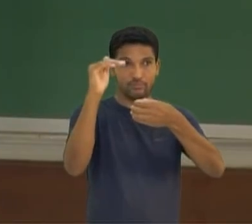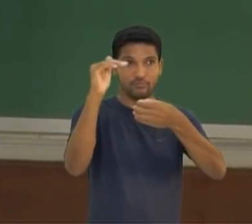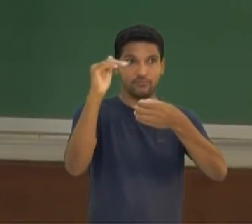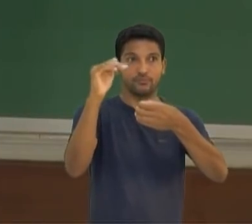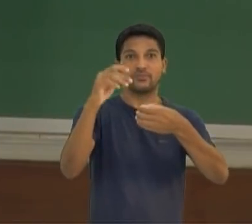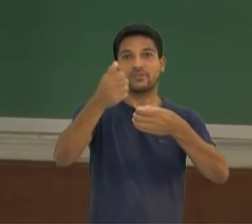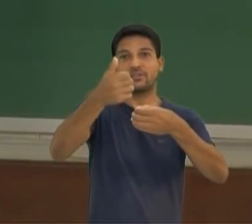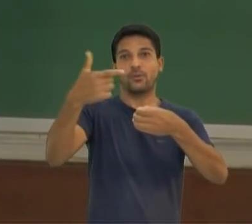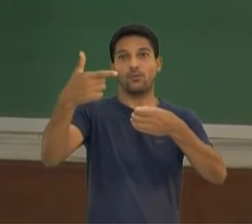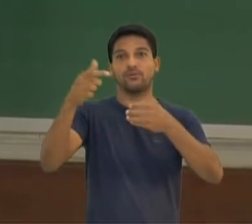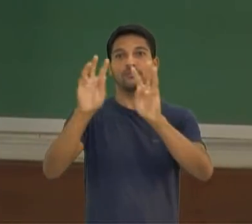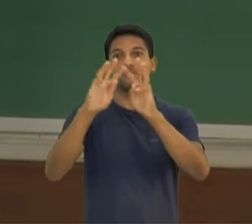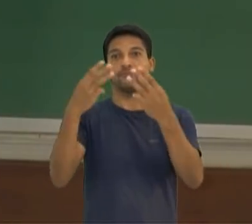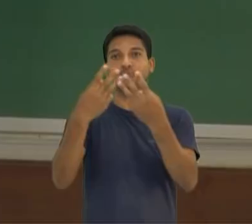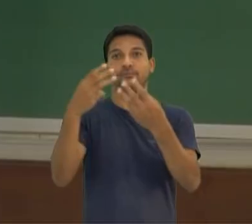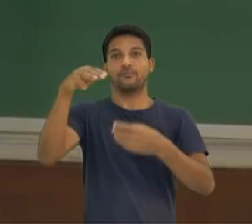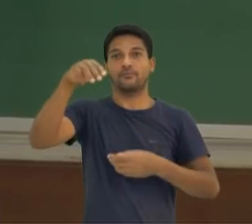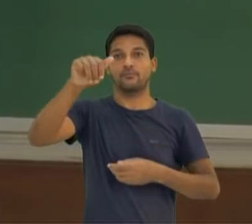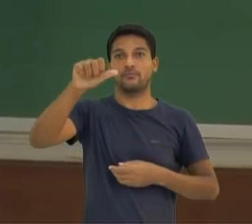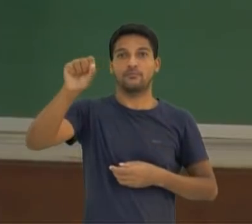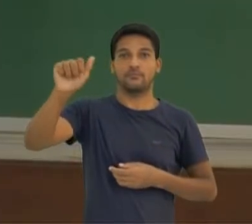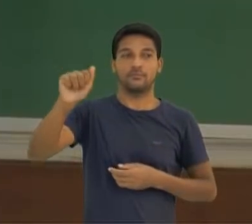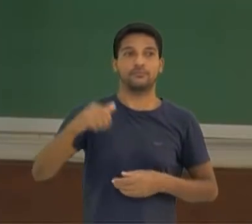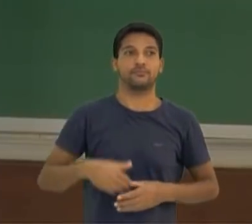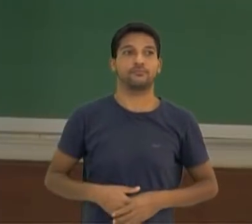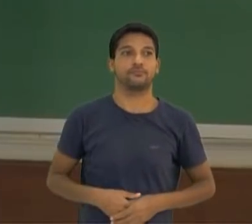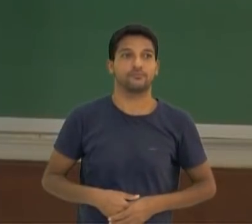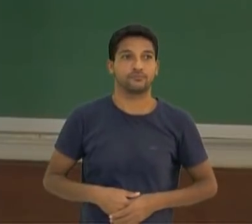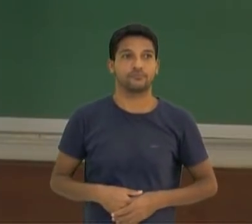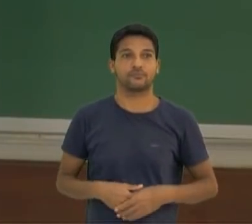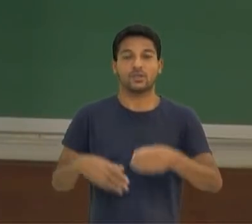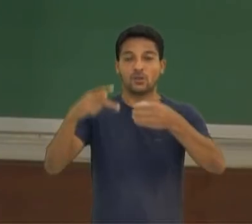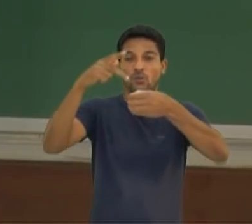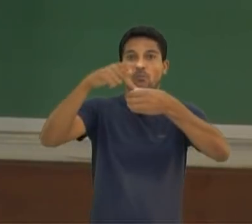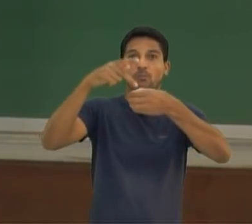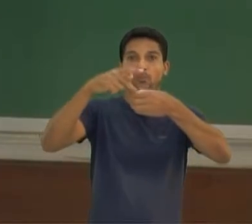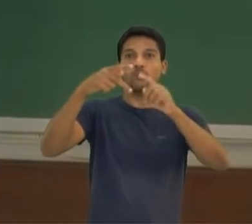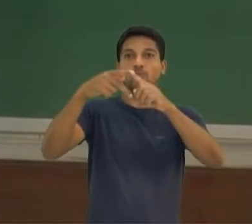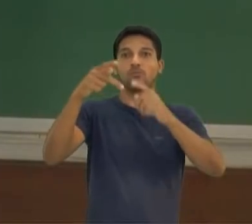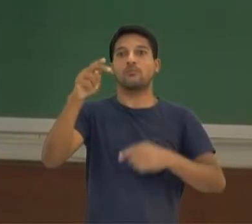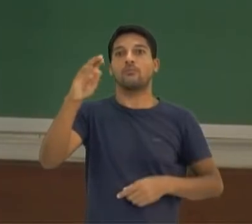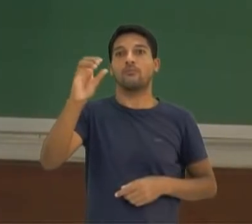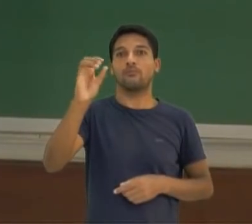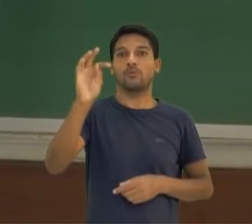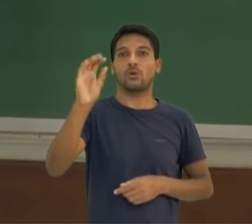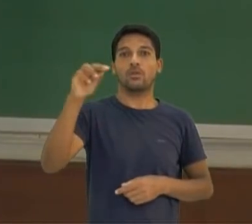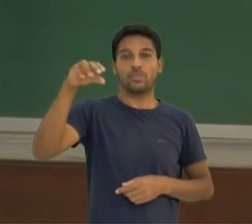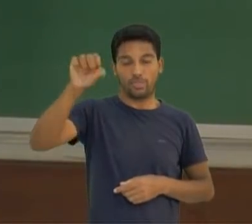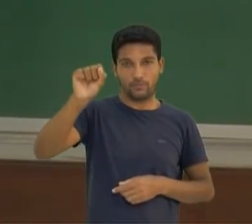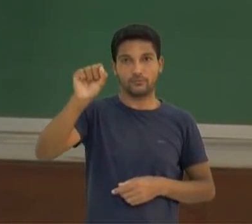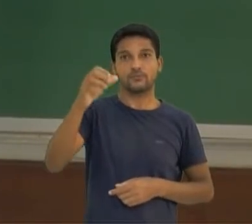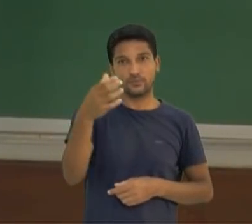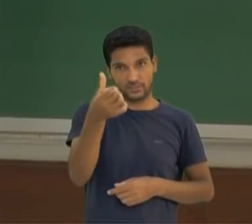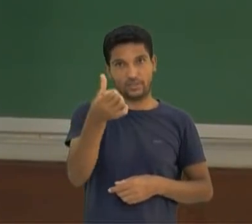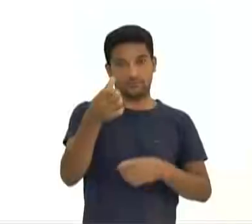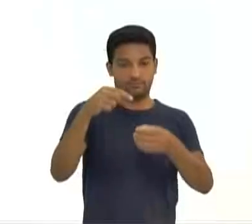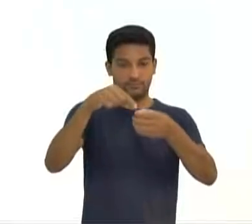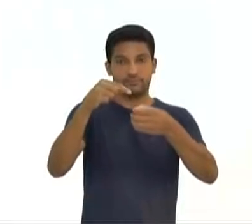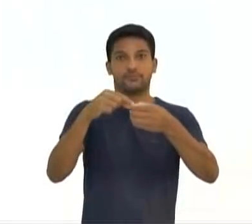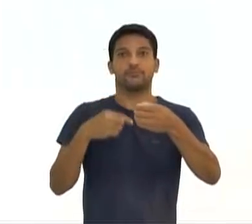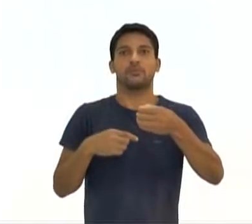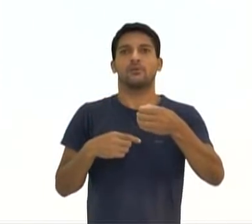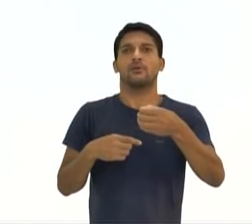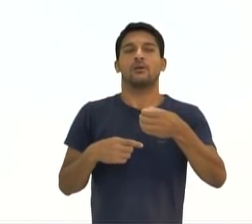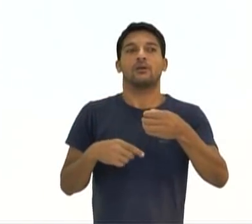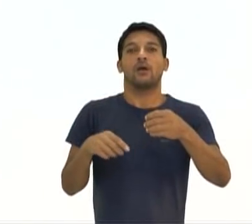é 12. Tranquilo? Prótons, então, é igual ao número atômico, que é 6. Os elétrons também, quando se trata de um átomo